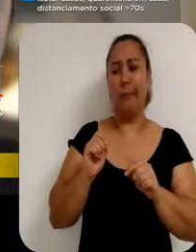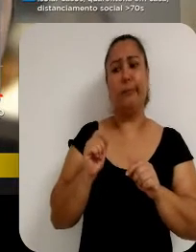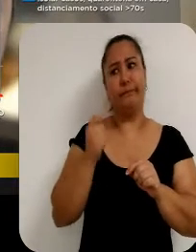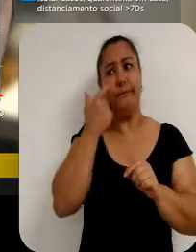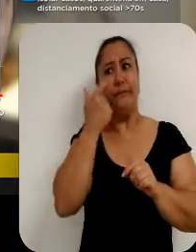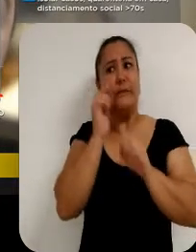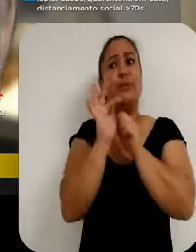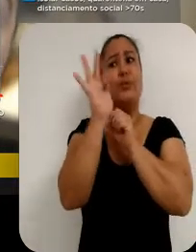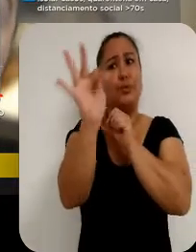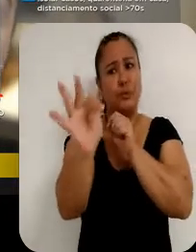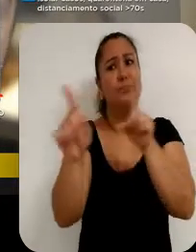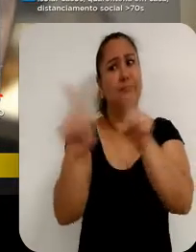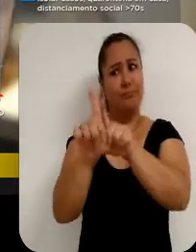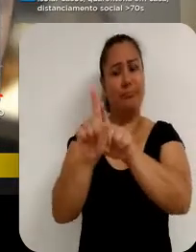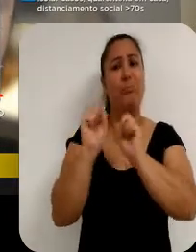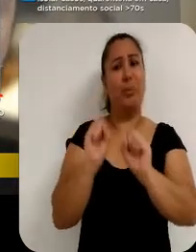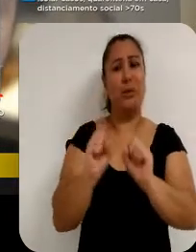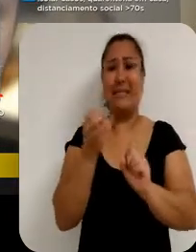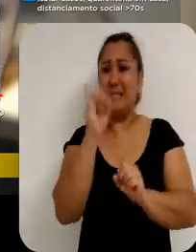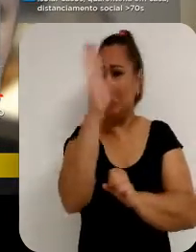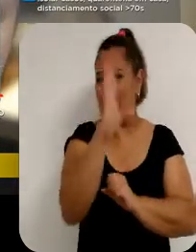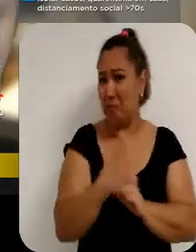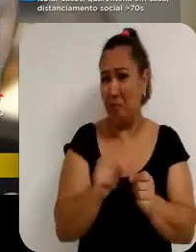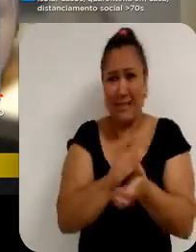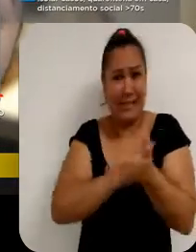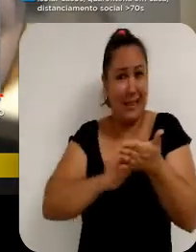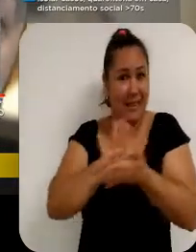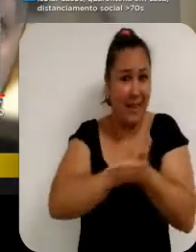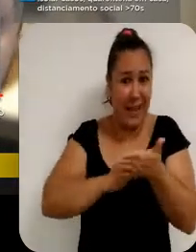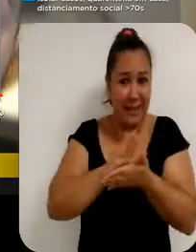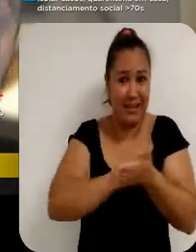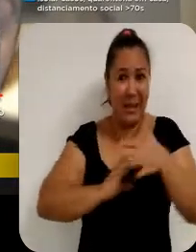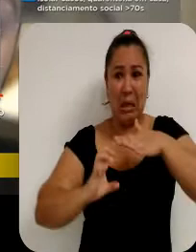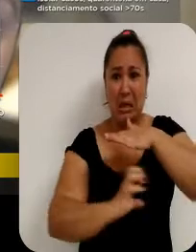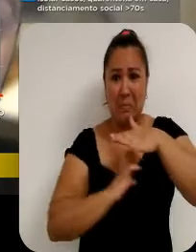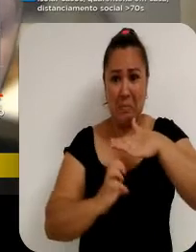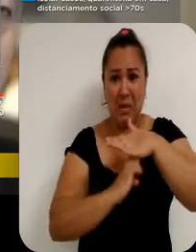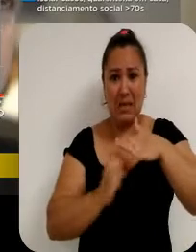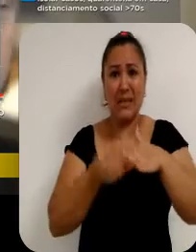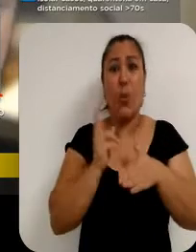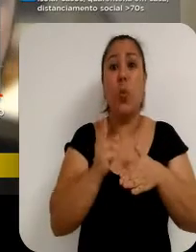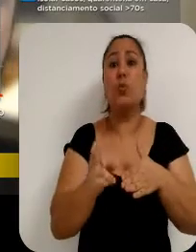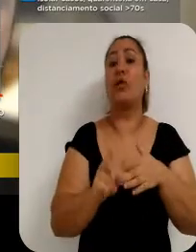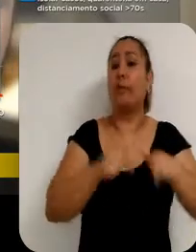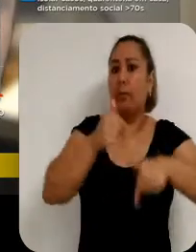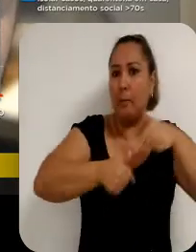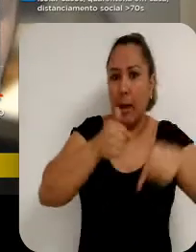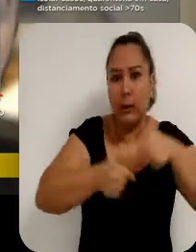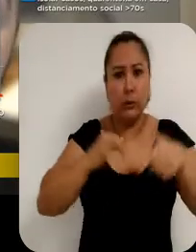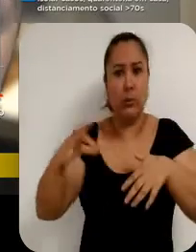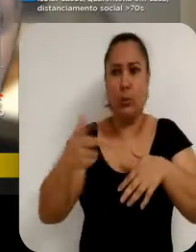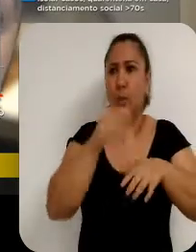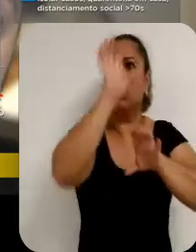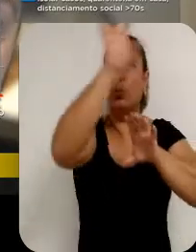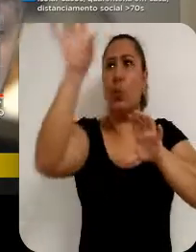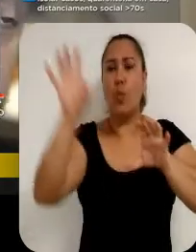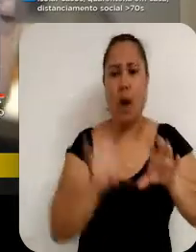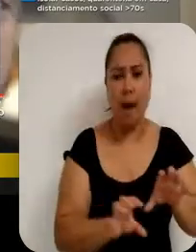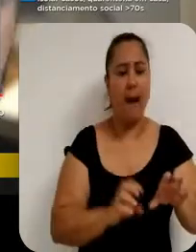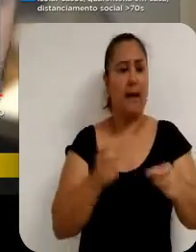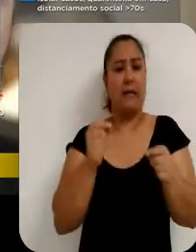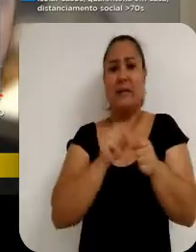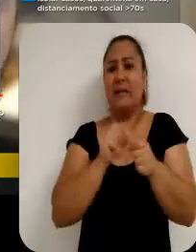Brasil não fizer nada, se as empresas continuassem funcionando em todos os lugares, se a gente não tivesse decretado estado de